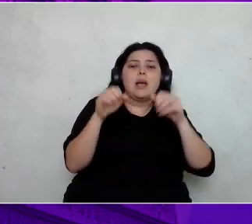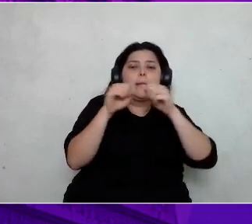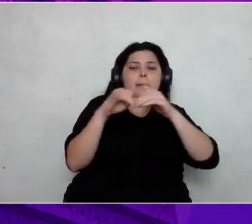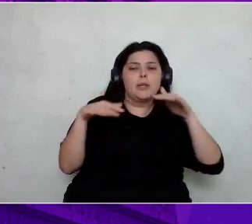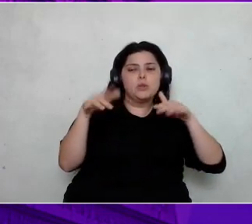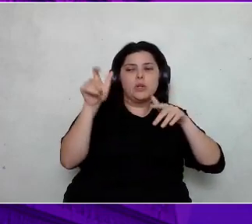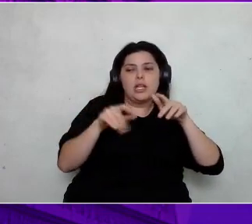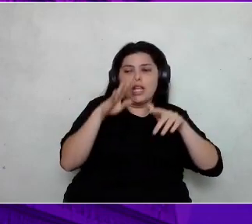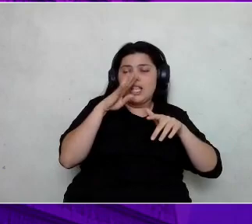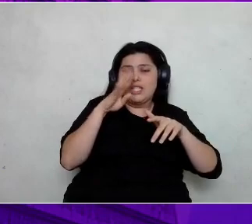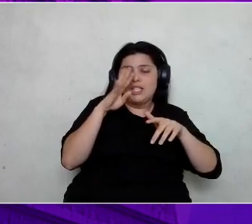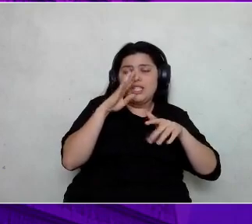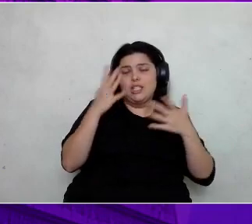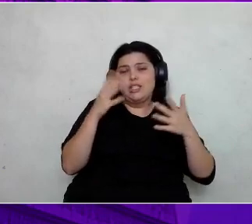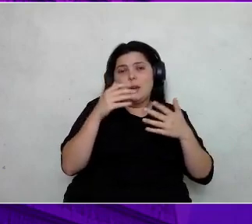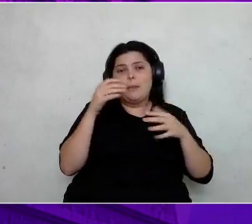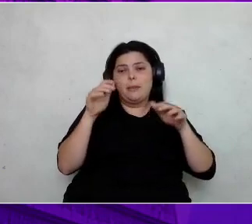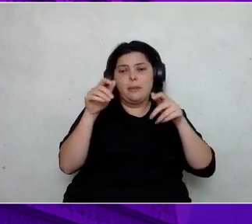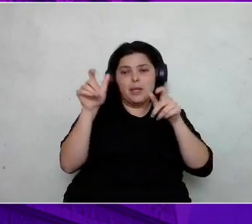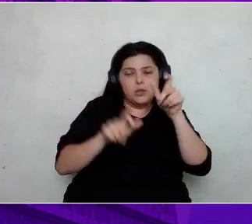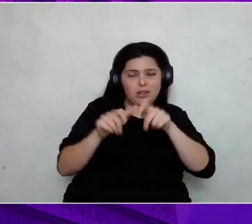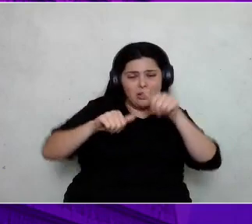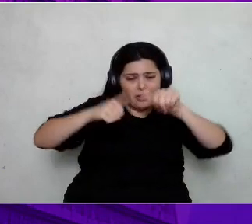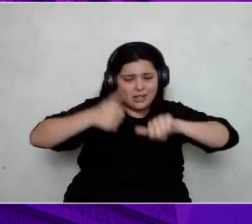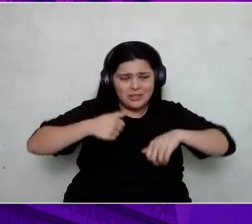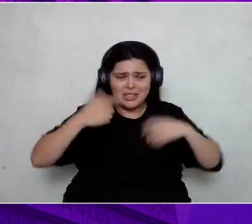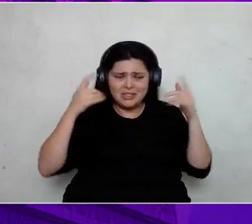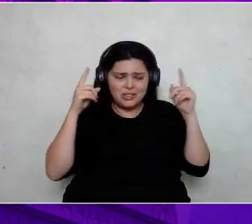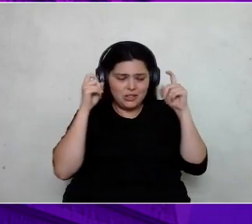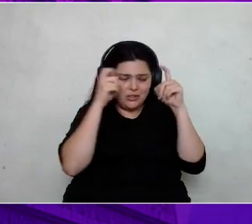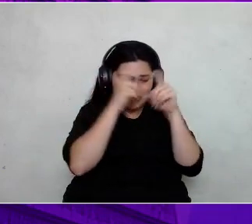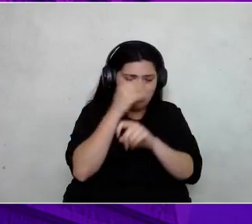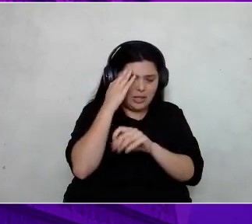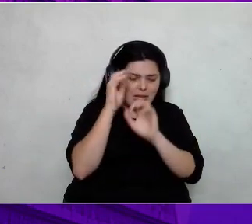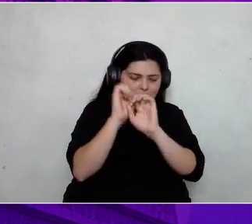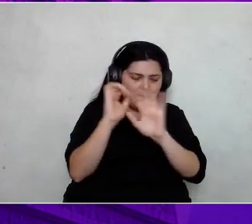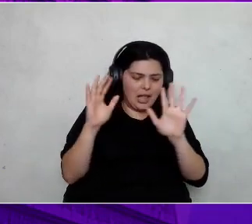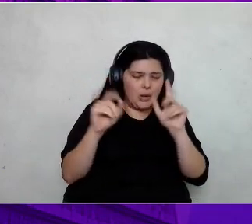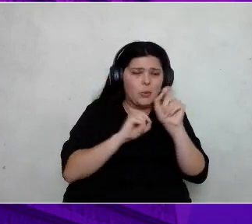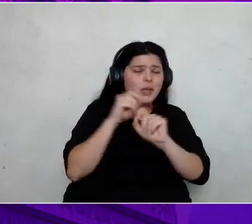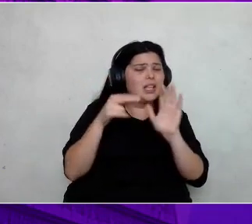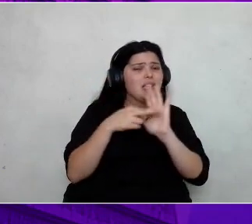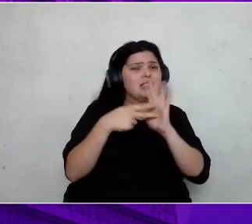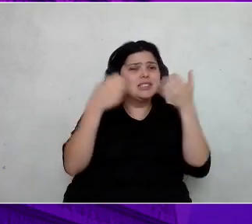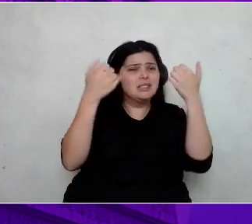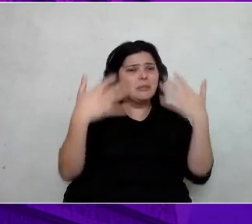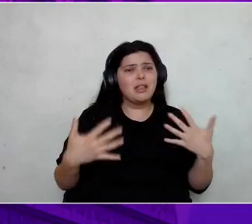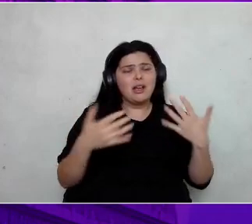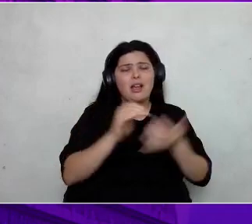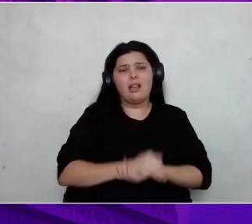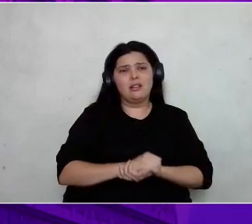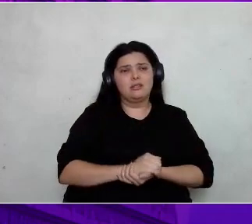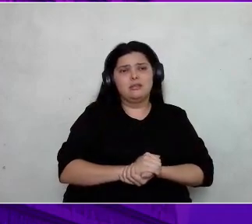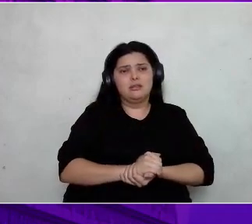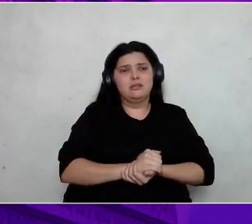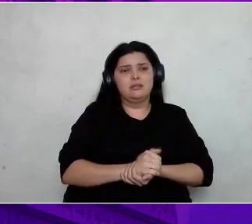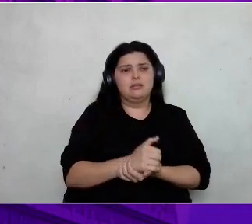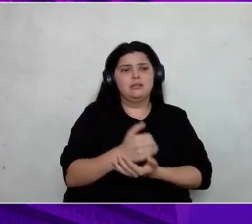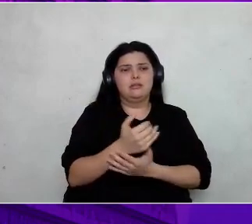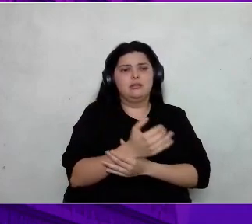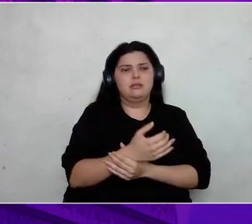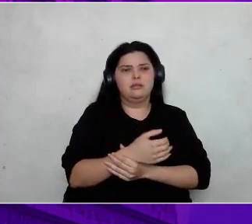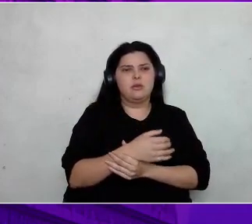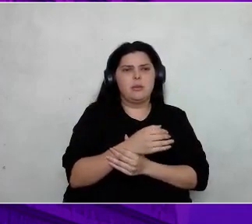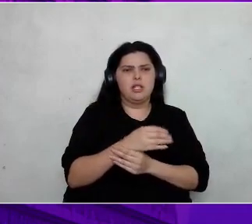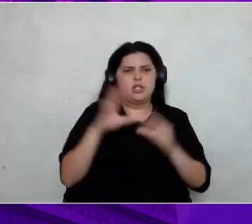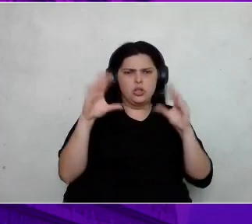audiência de vocês está suando para entender o que vocês tentaram contar com aquela informação. Opa, desligou? Não, só